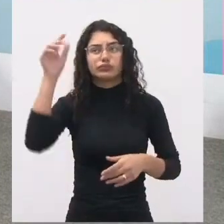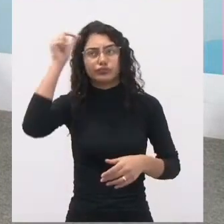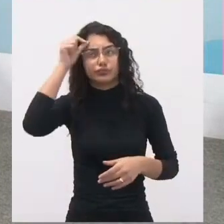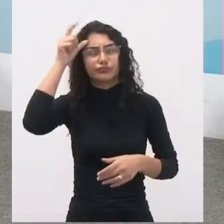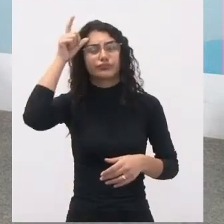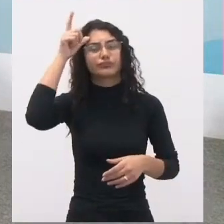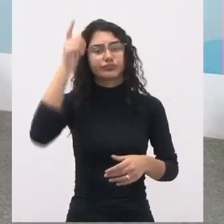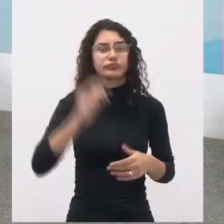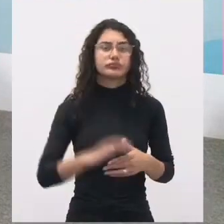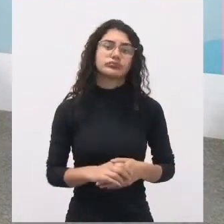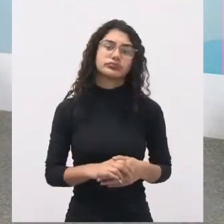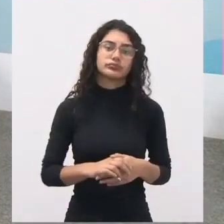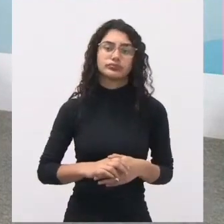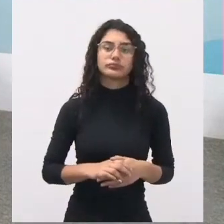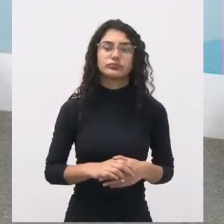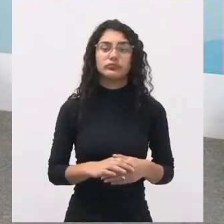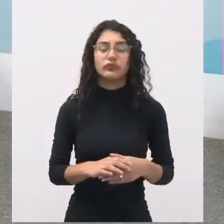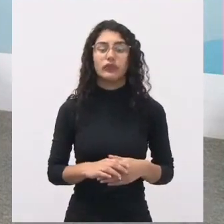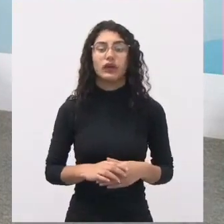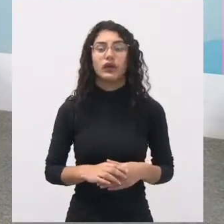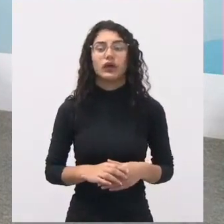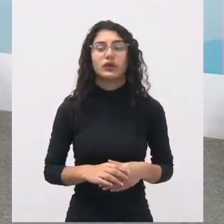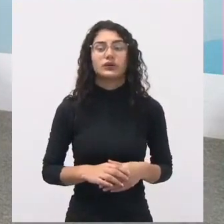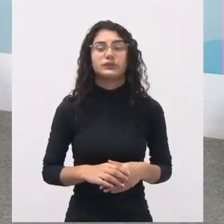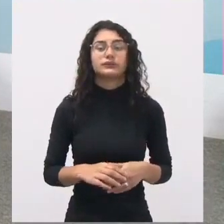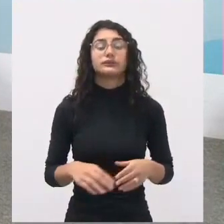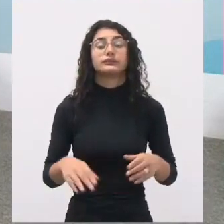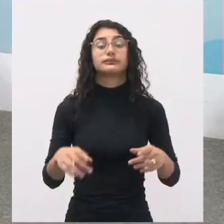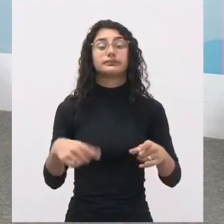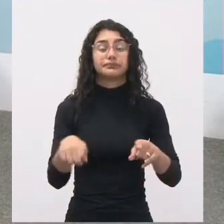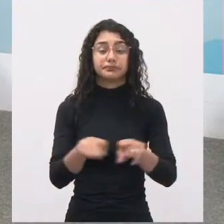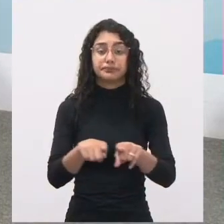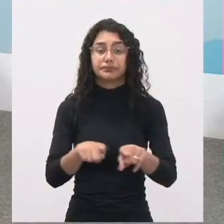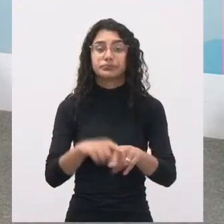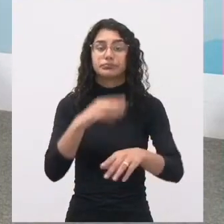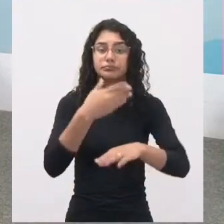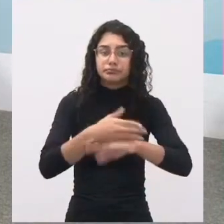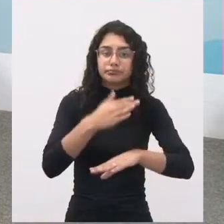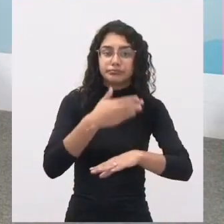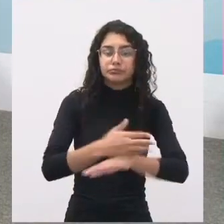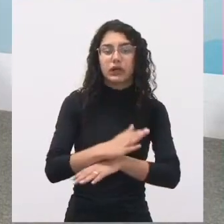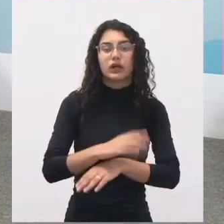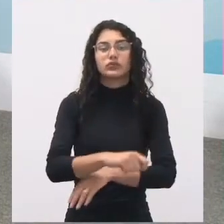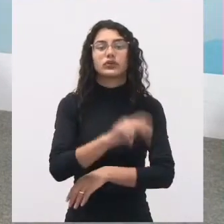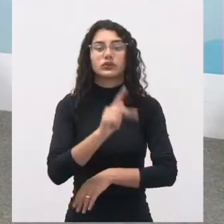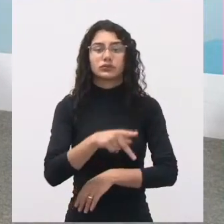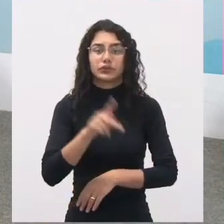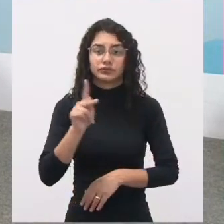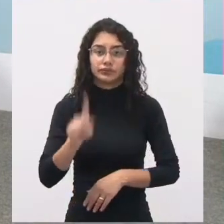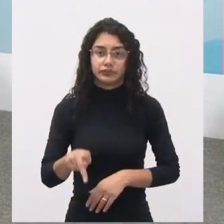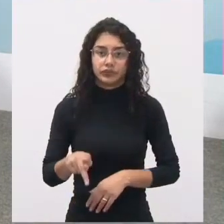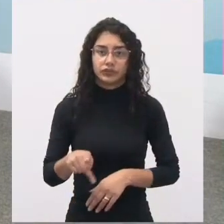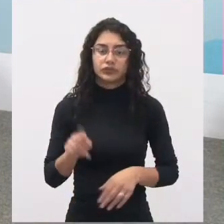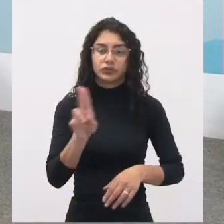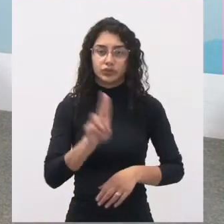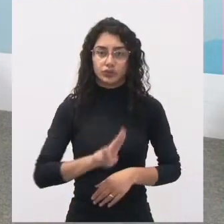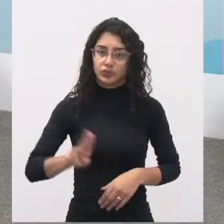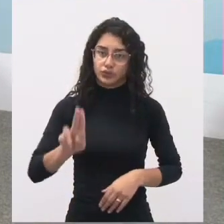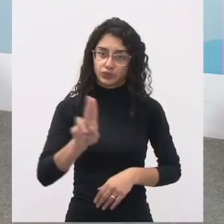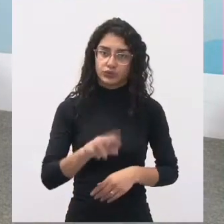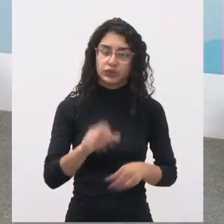né? Também, dentro desse arcabouço, lembro, nas práticas, o professor, os processos de ensino-aprendizagem que ele utiliza para o desenvolvimento dessas